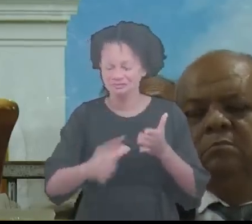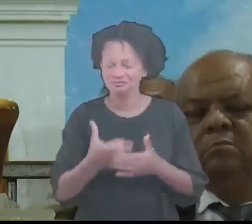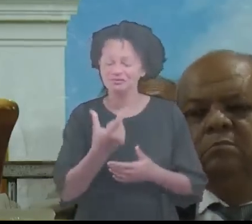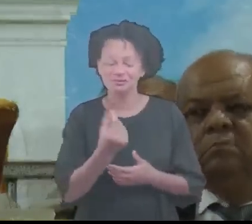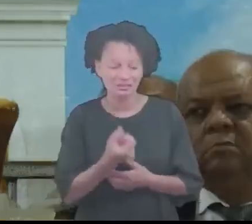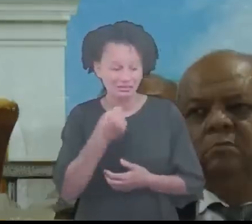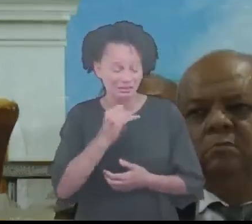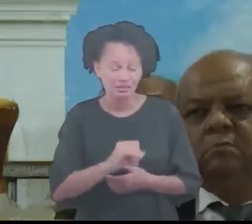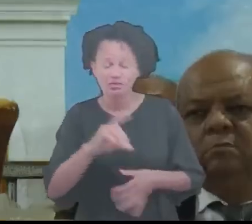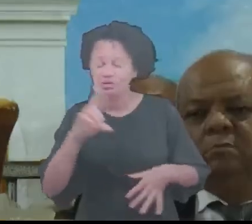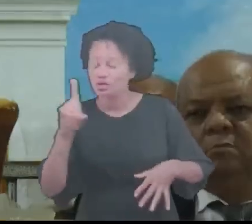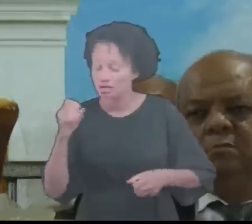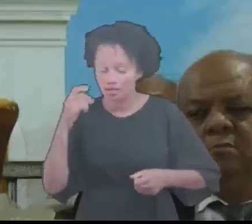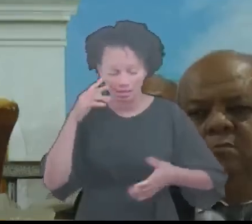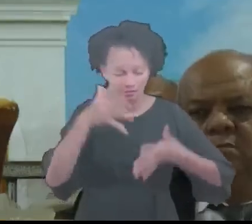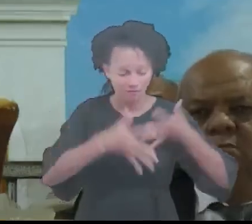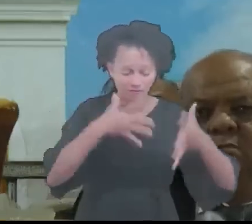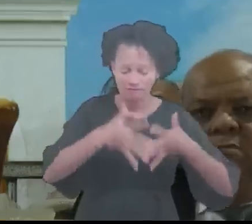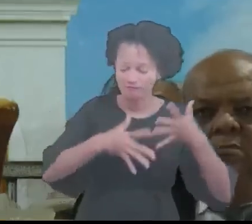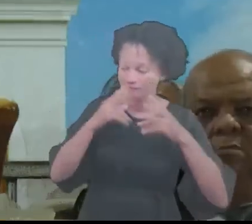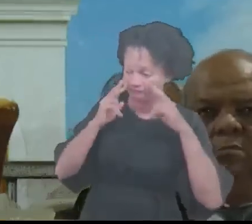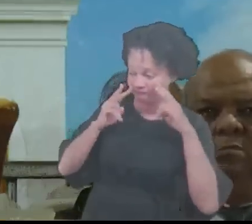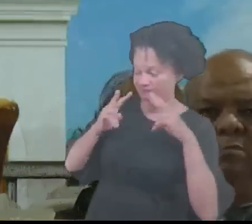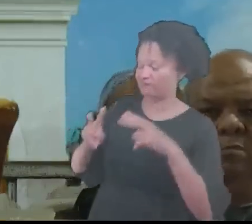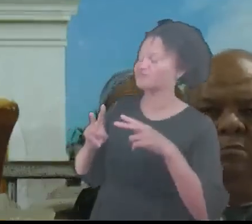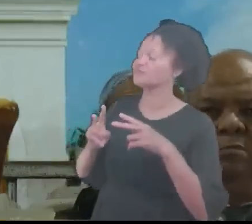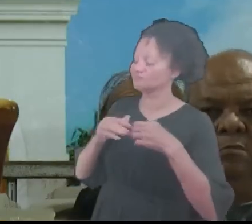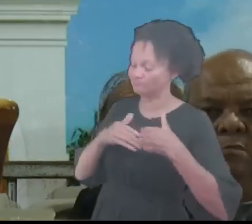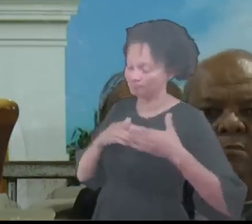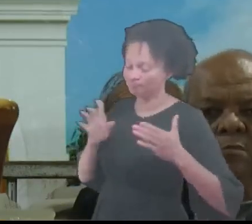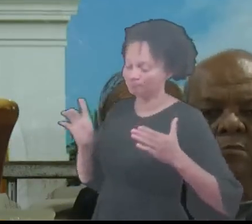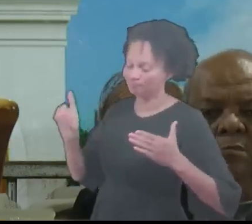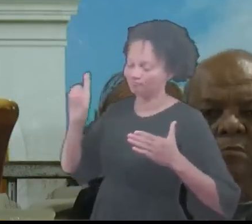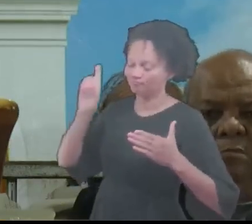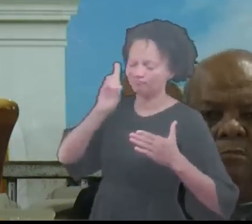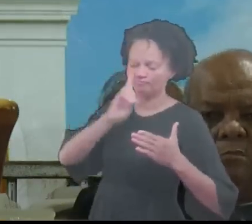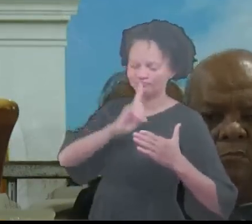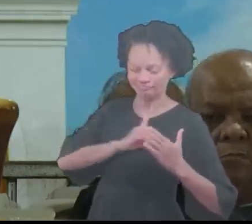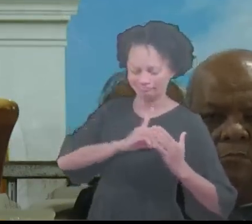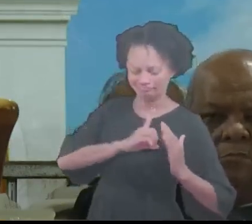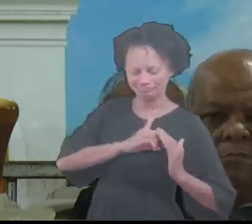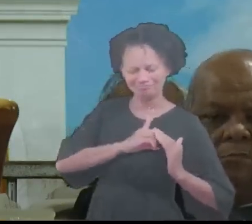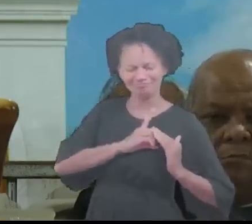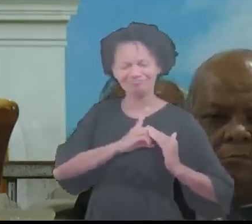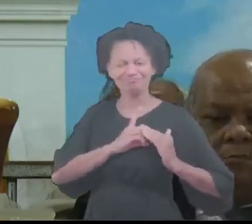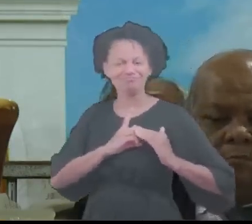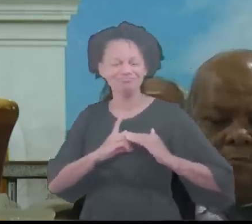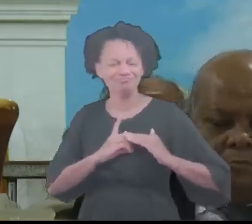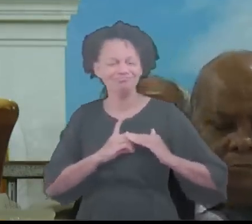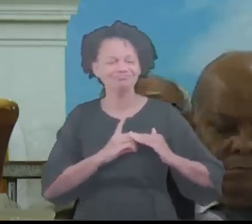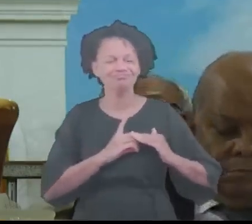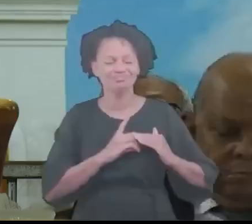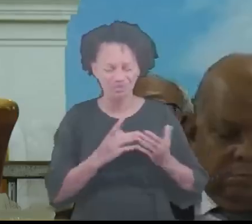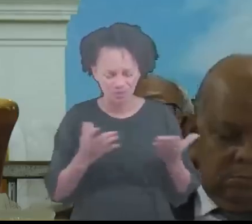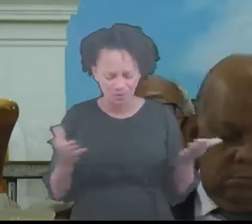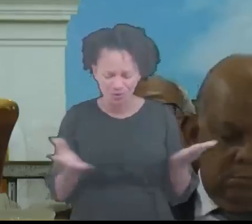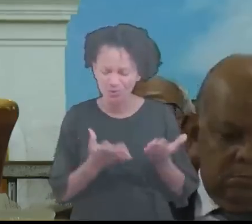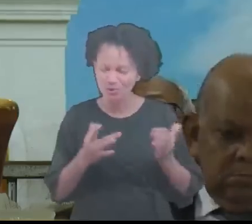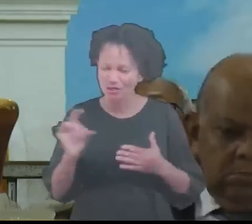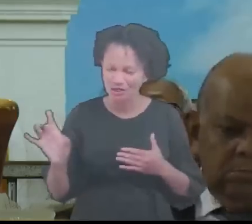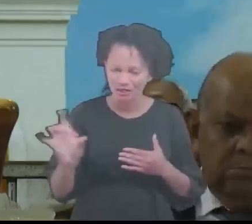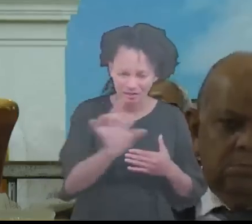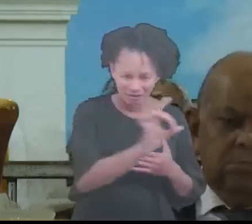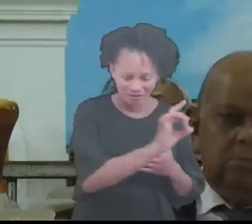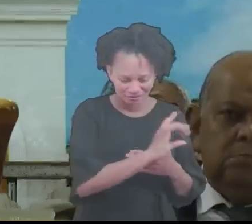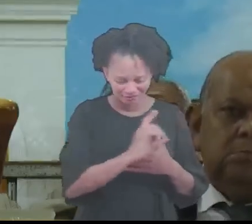abrir a porta, eu entrarei em sua casa. Hoje é noite de cada crente levar